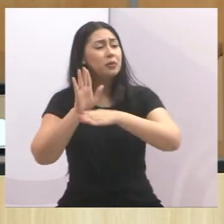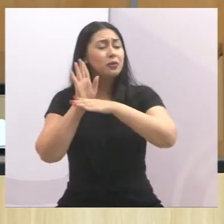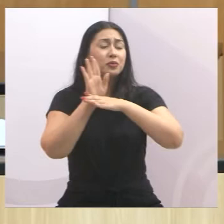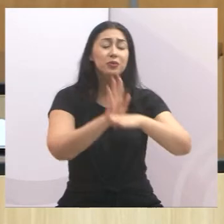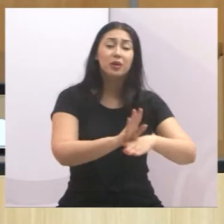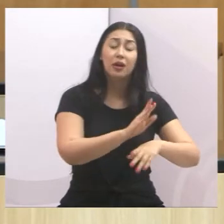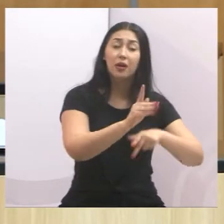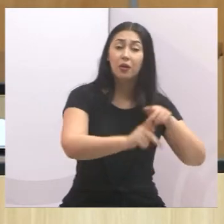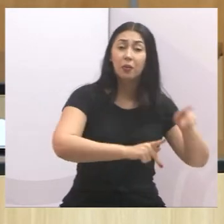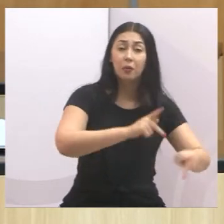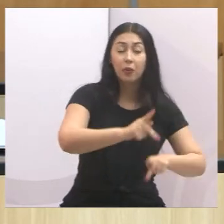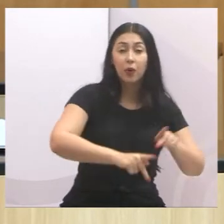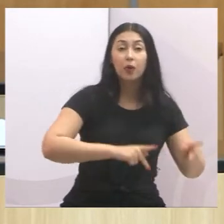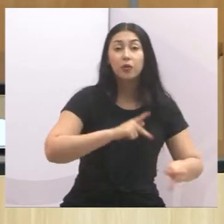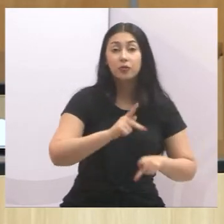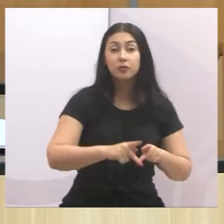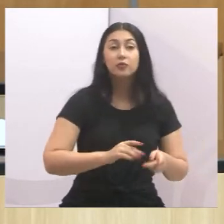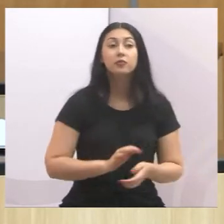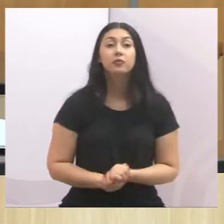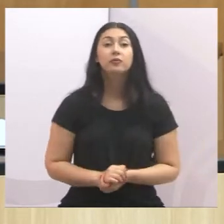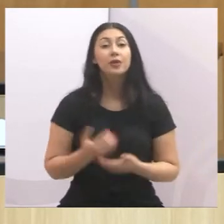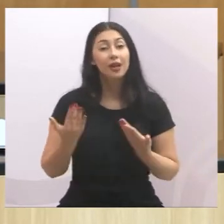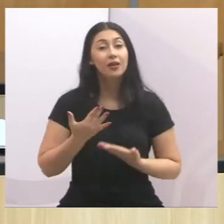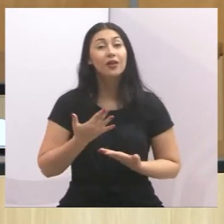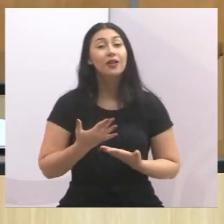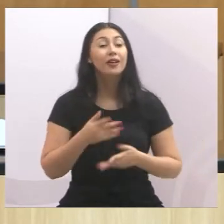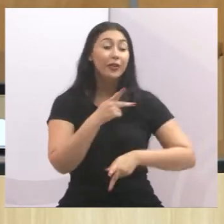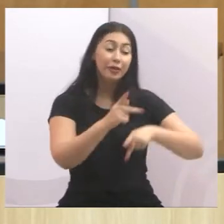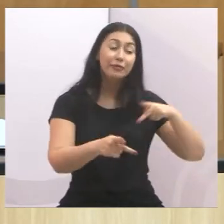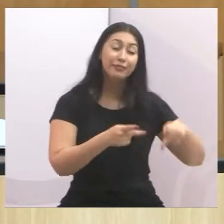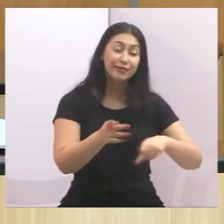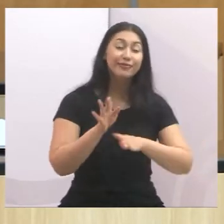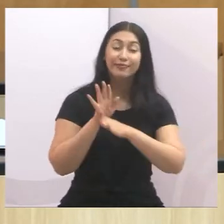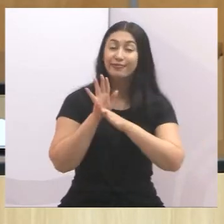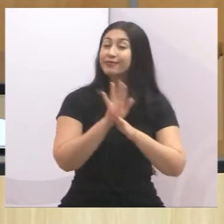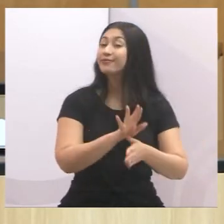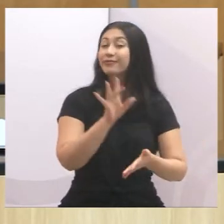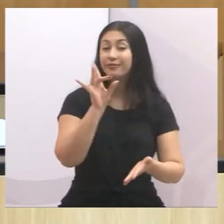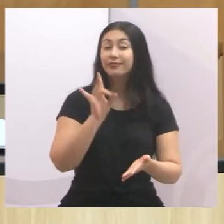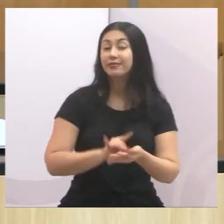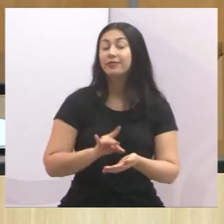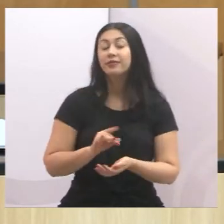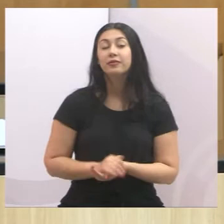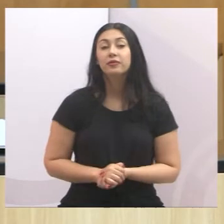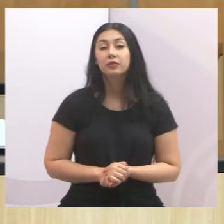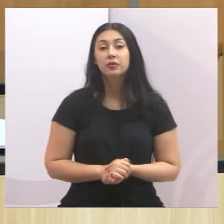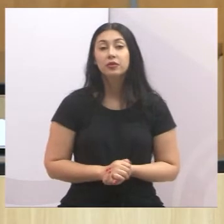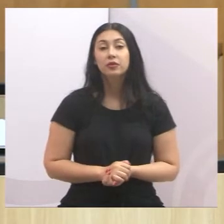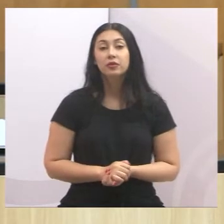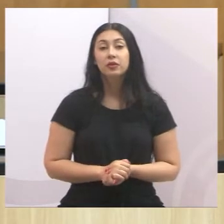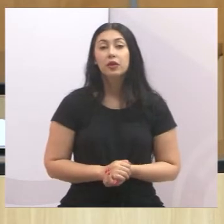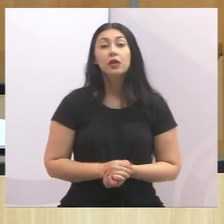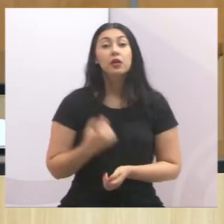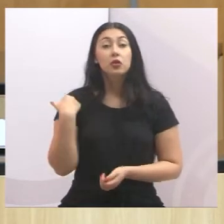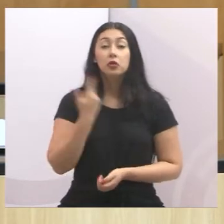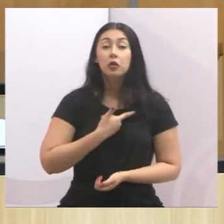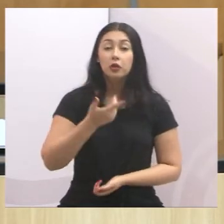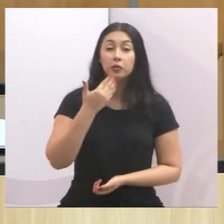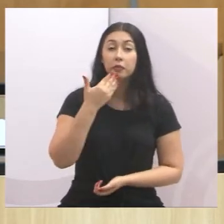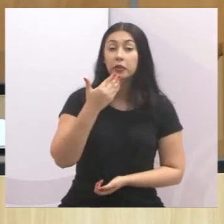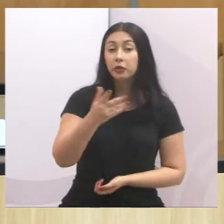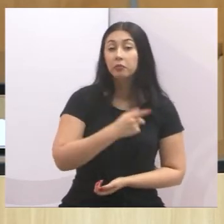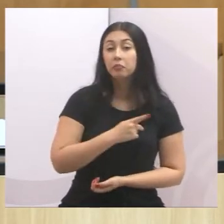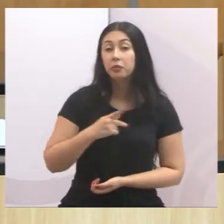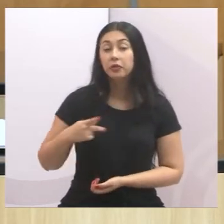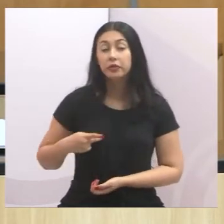região, que virá a ser diretamente muito beneficiada por esta medida. Feito esse registro, respeitosamente requeremos à presidência